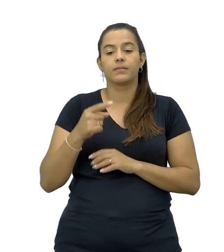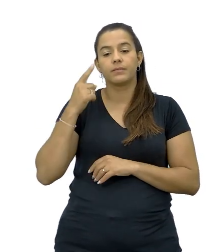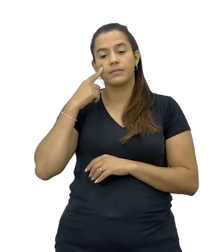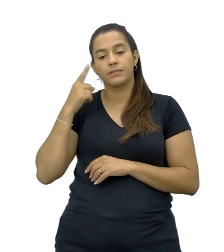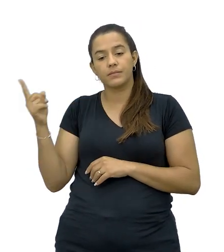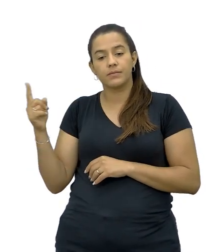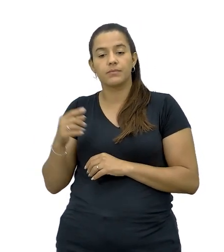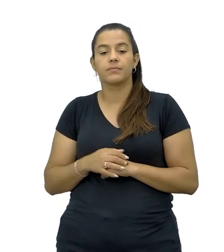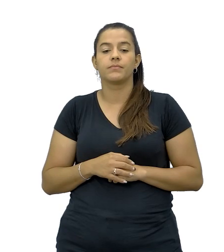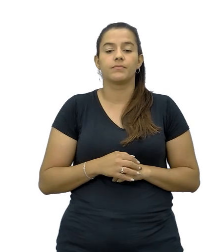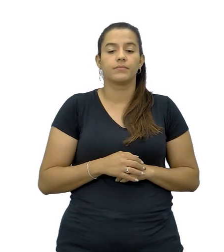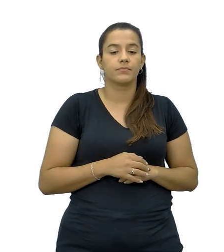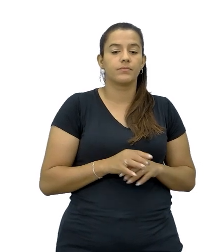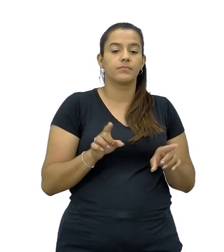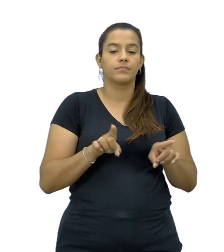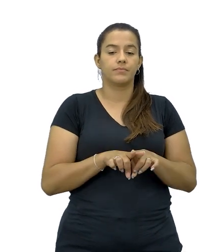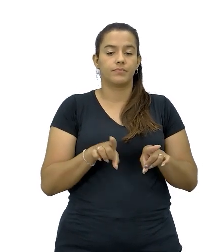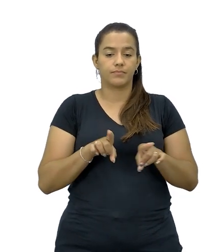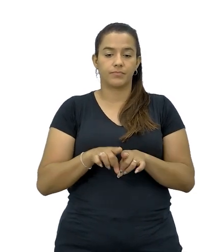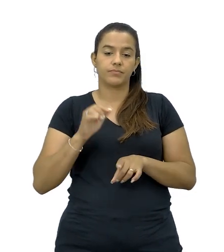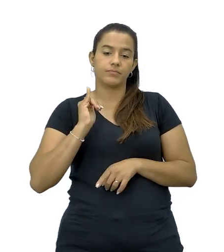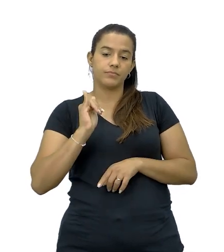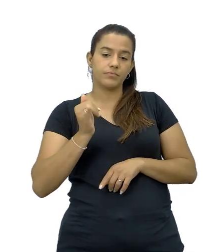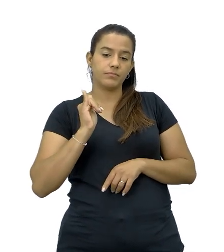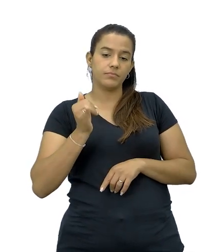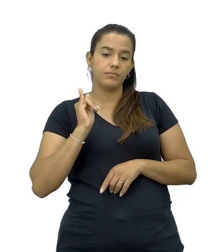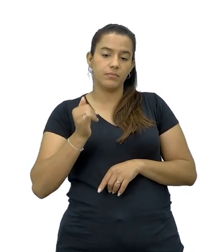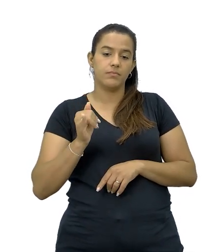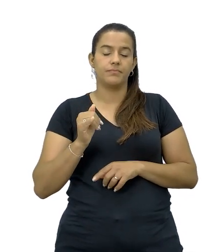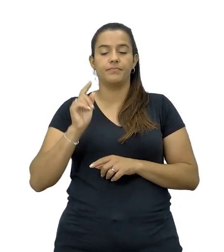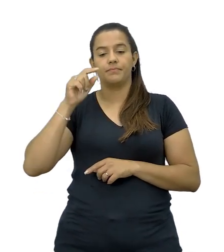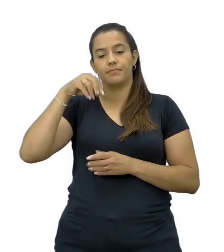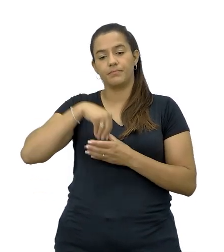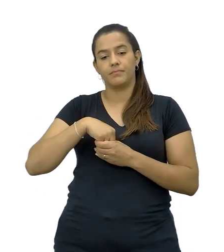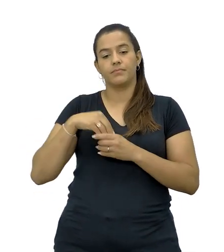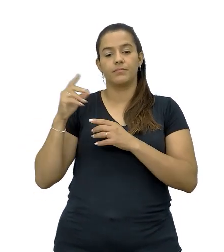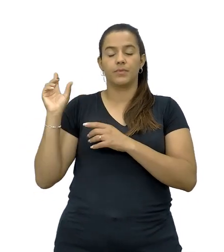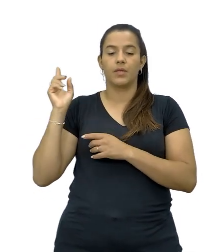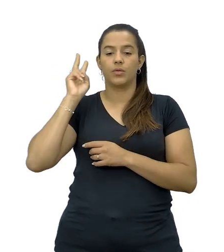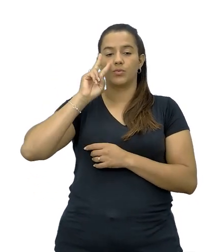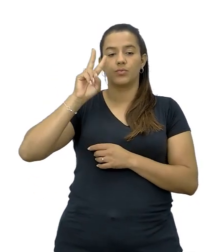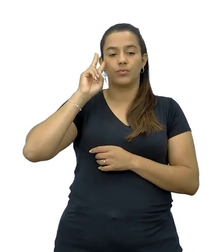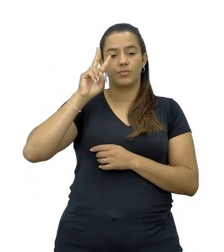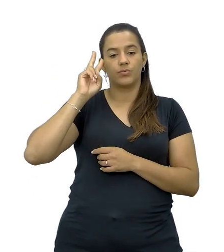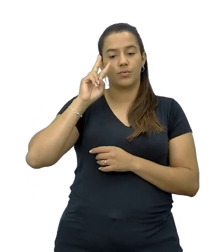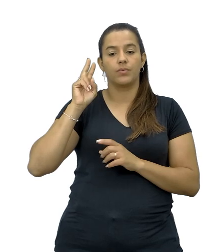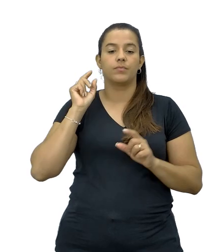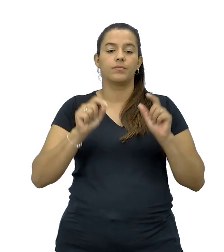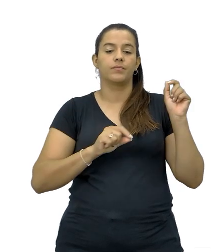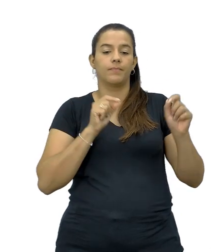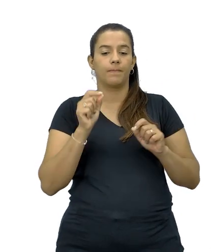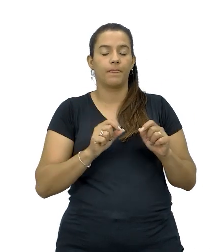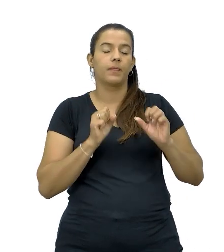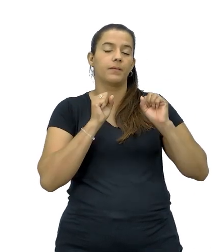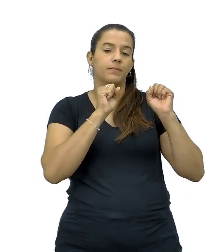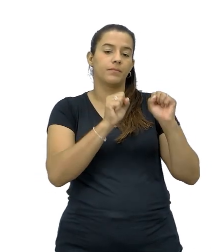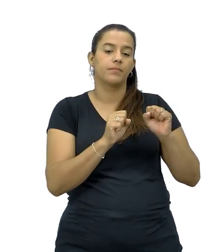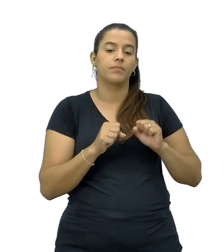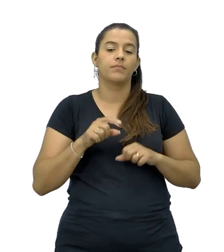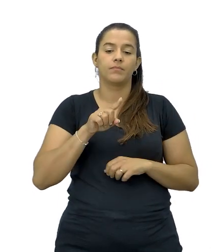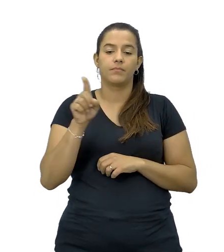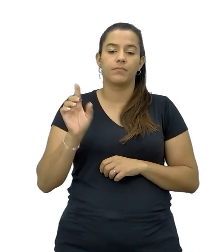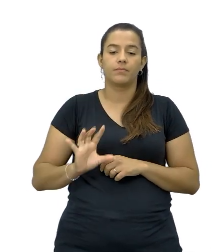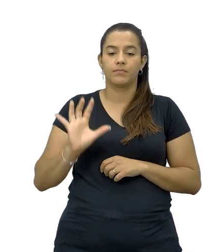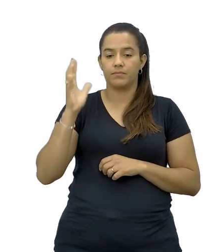fato, né? Então, eu preciso falar também que a narrativa, ela tem dentro do seu enredo, poderíamos dizer, um